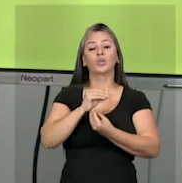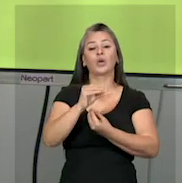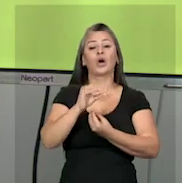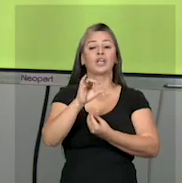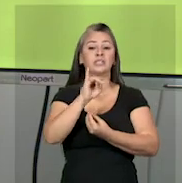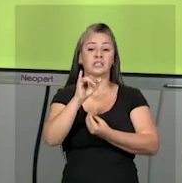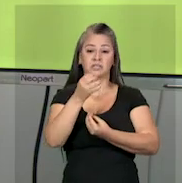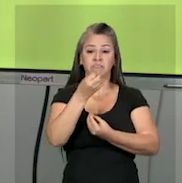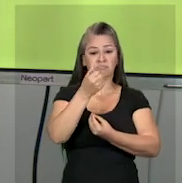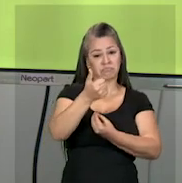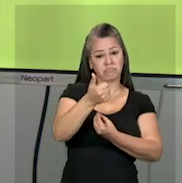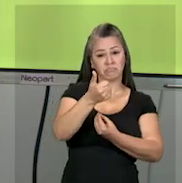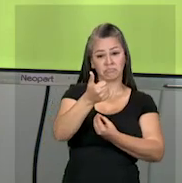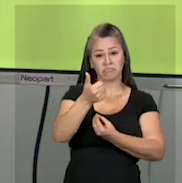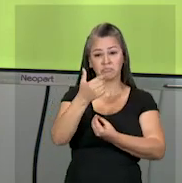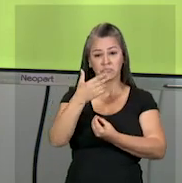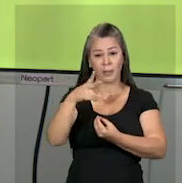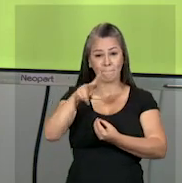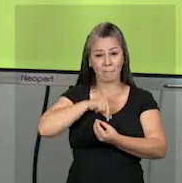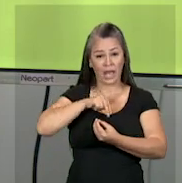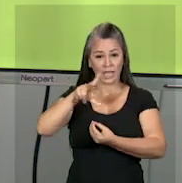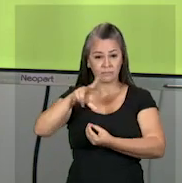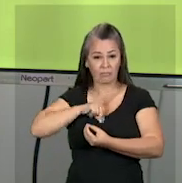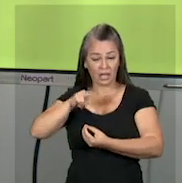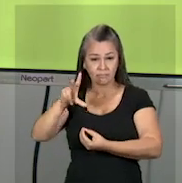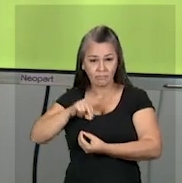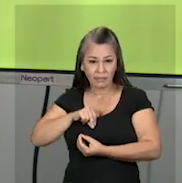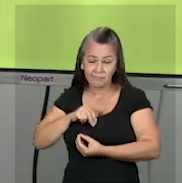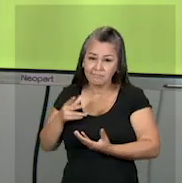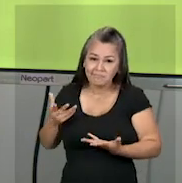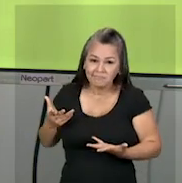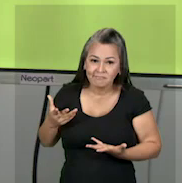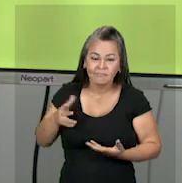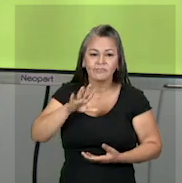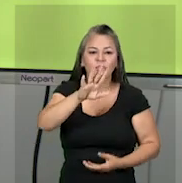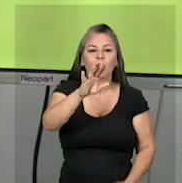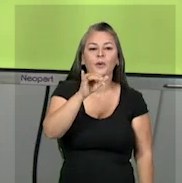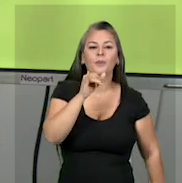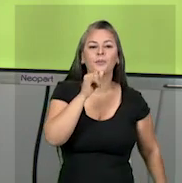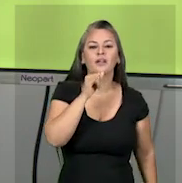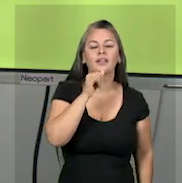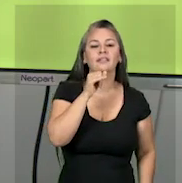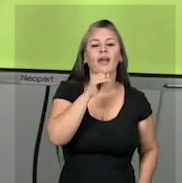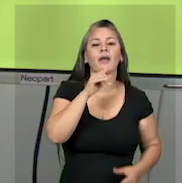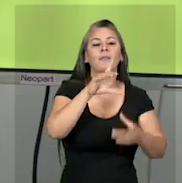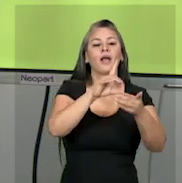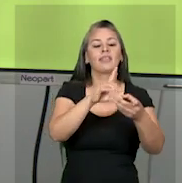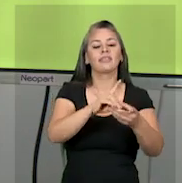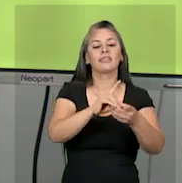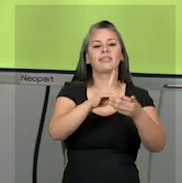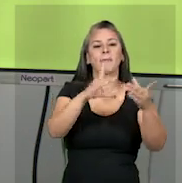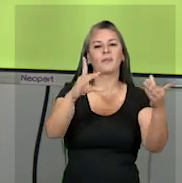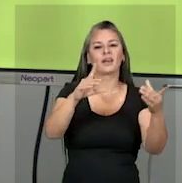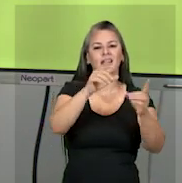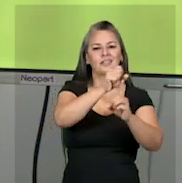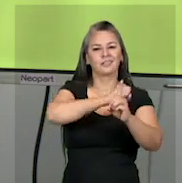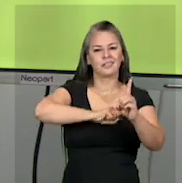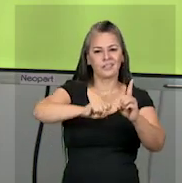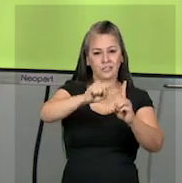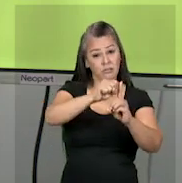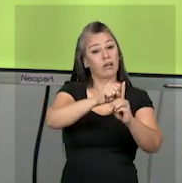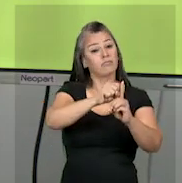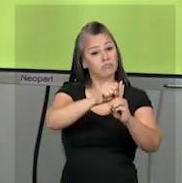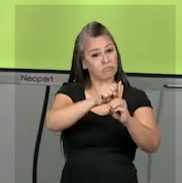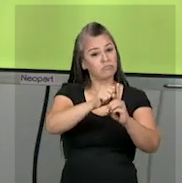E a gente tem também os diferentes tipos de democracia. Num determinado momento, a gente pode ter uma democracia social que garante